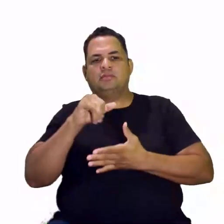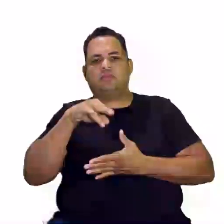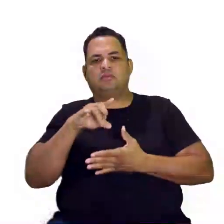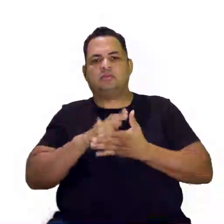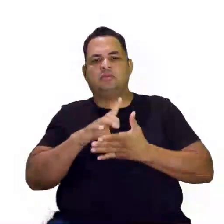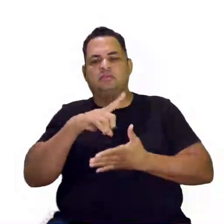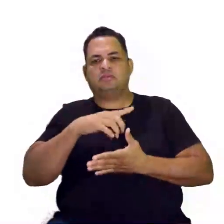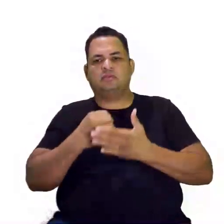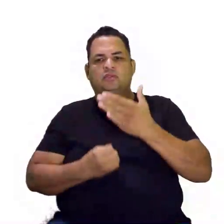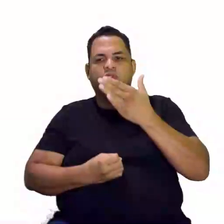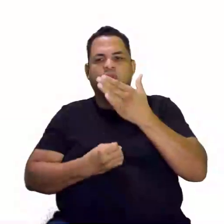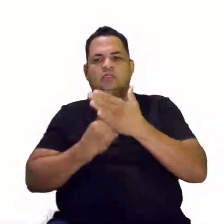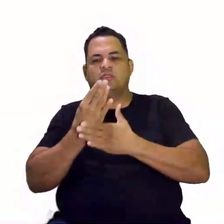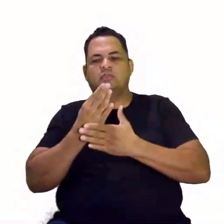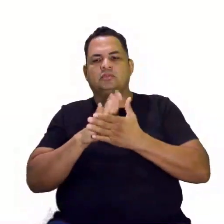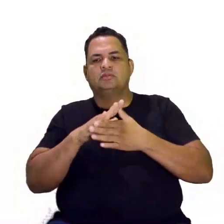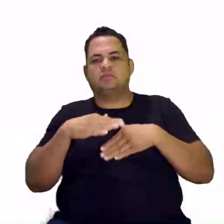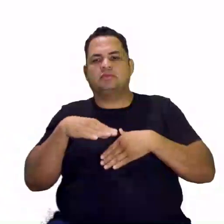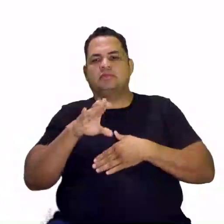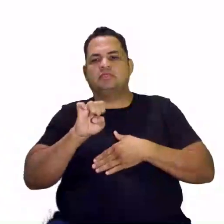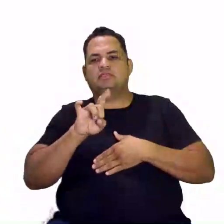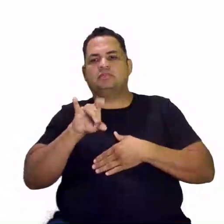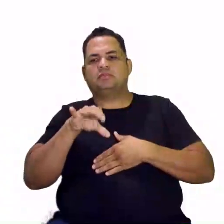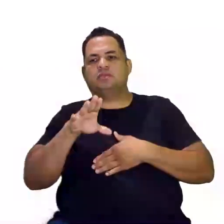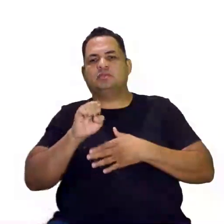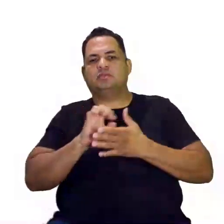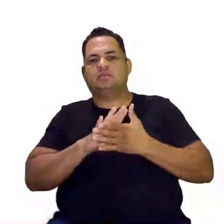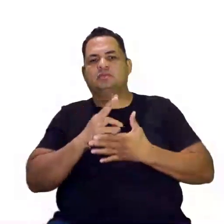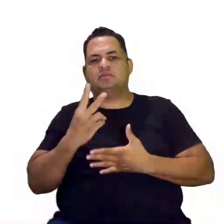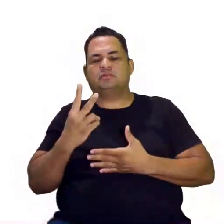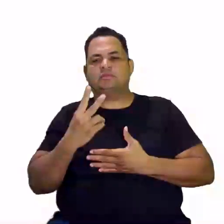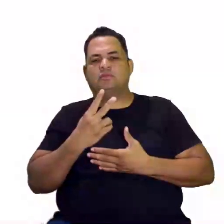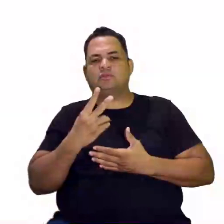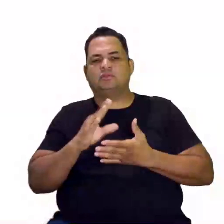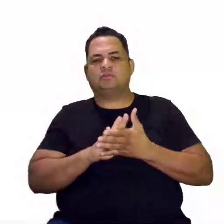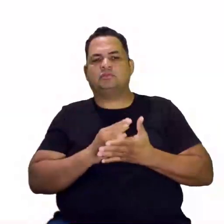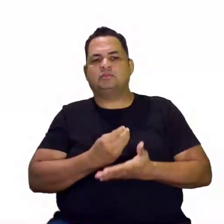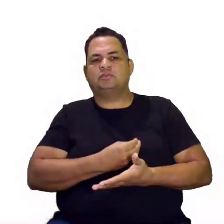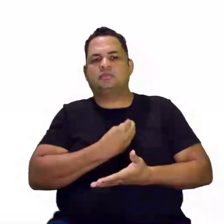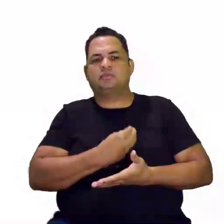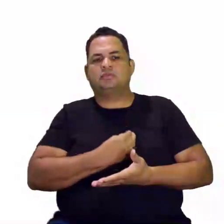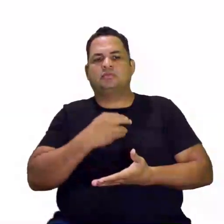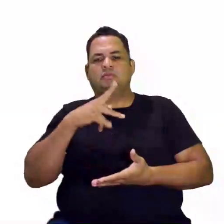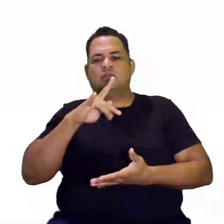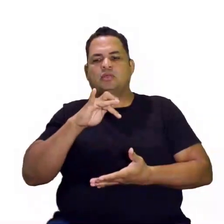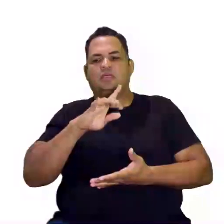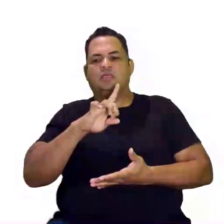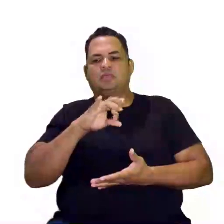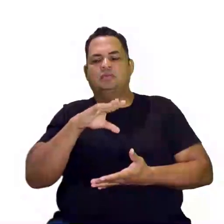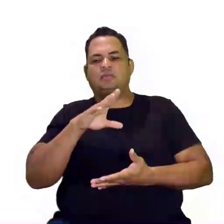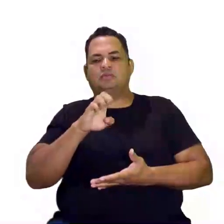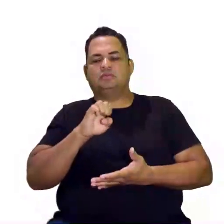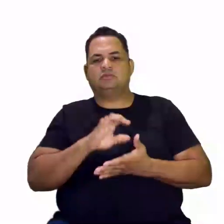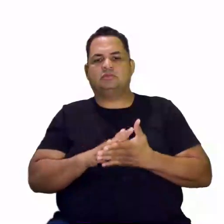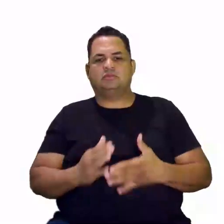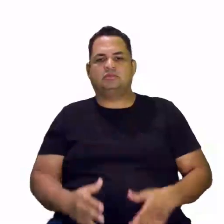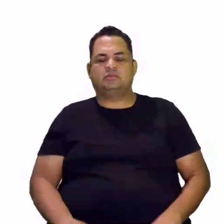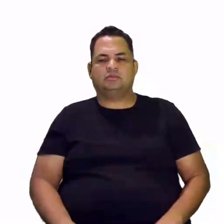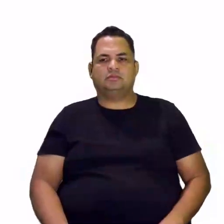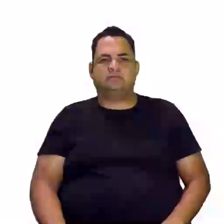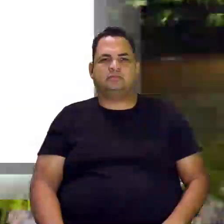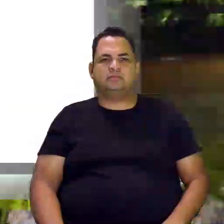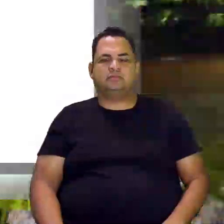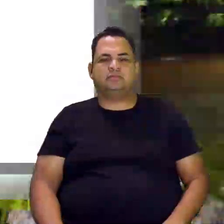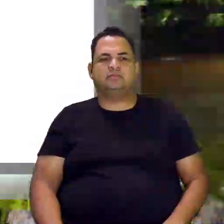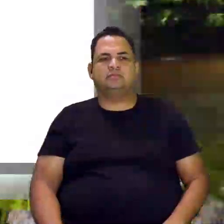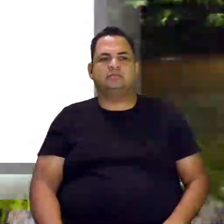mitocôndrias tiveram sua origem a partir da simbiose entre os organismos procariontes. Então, olha aqui para mim.